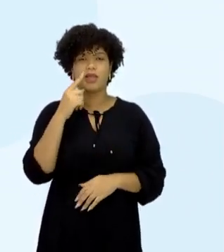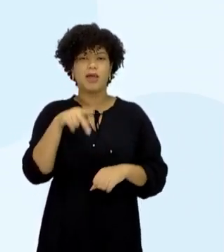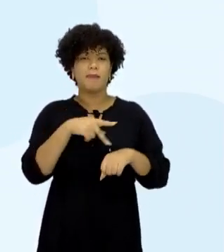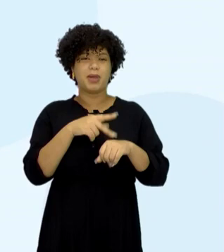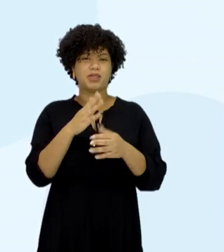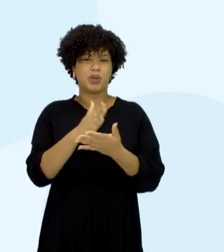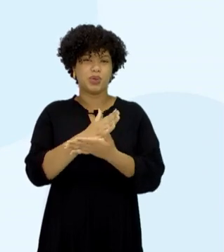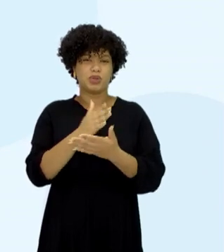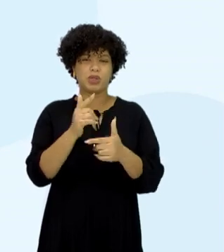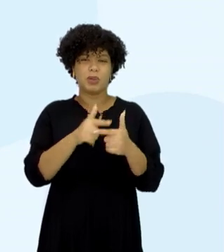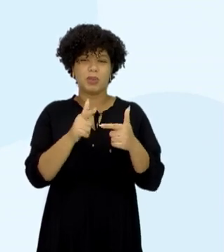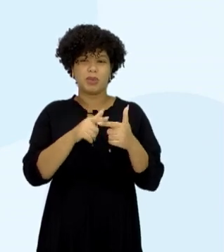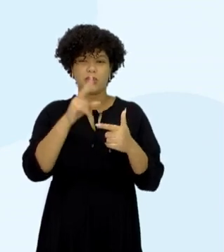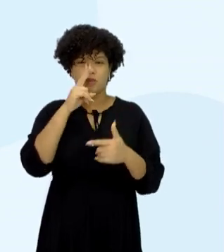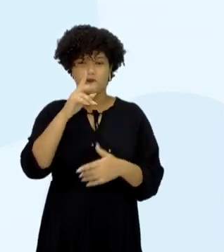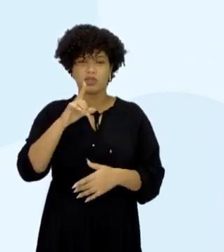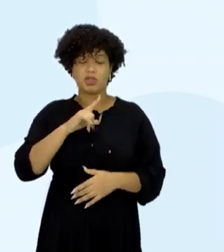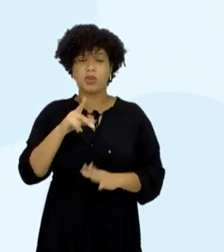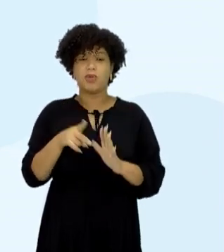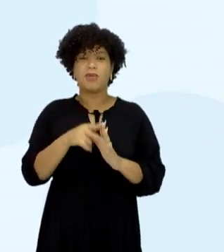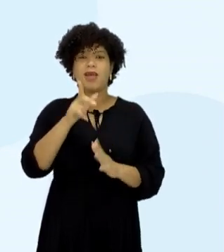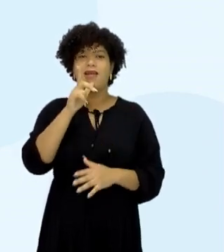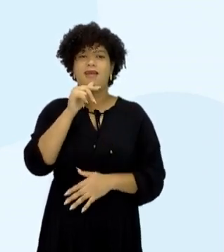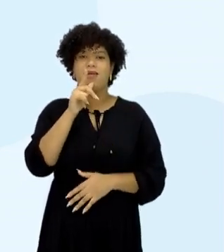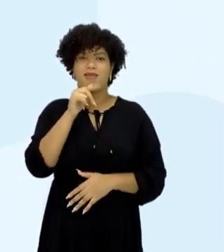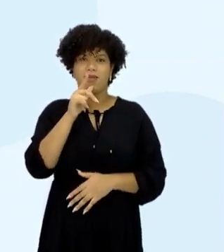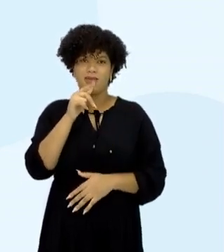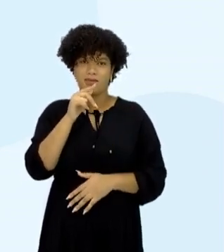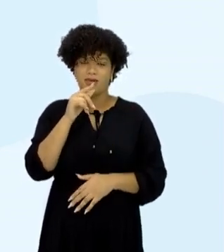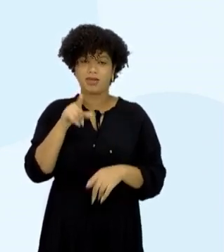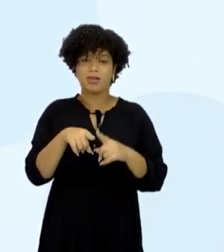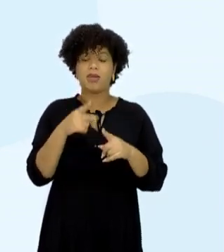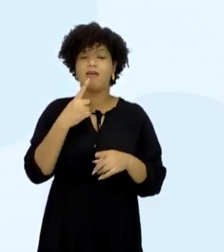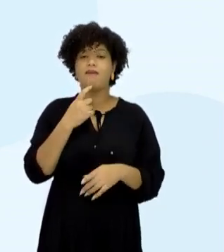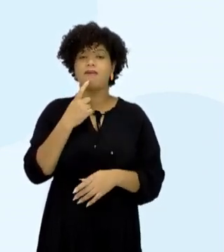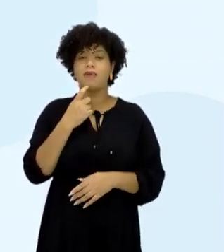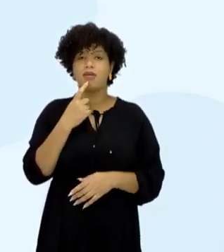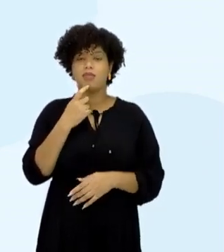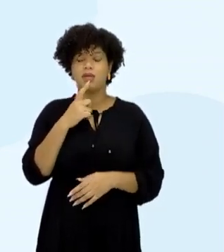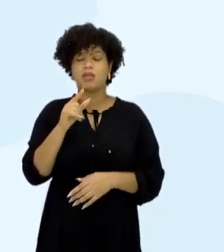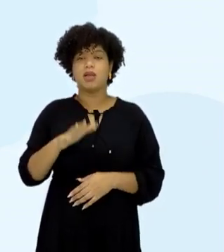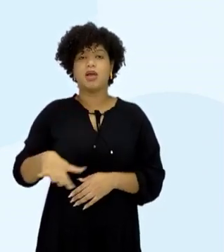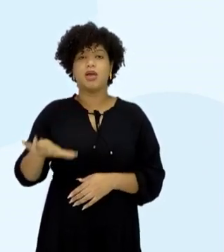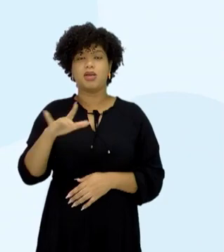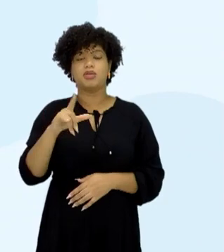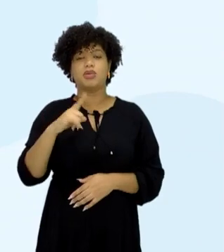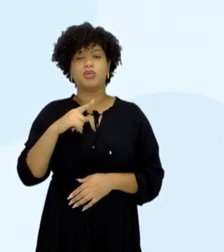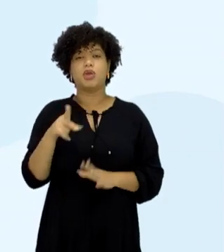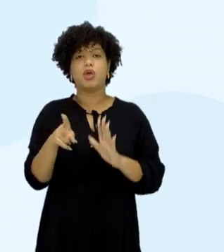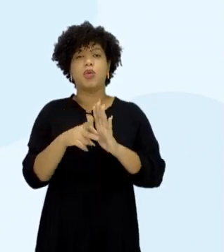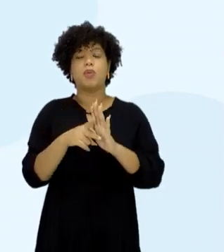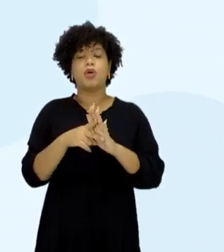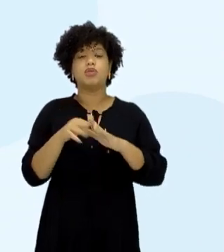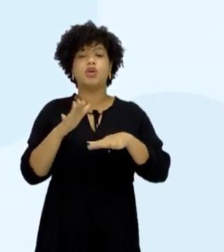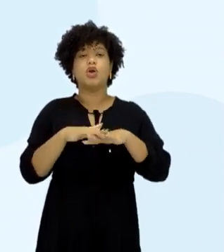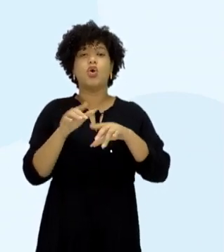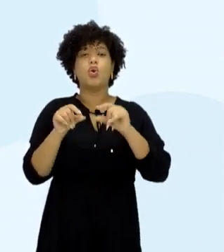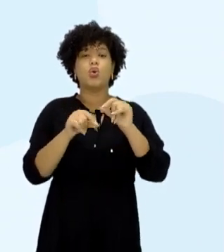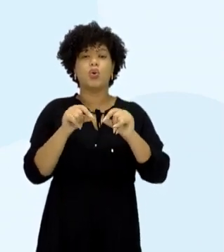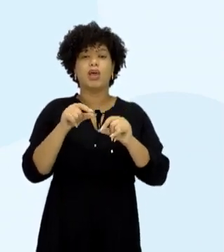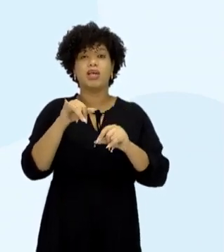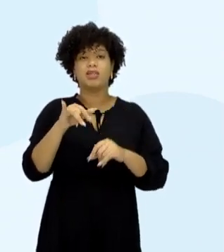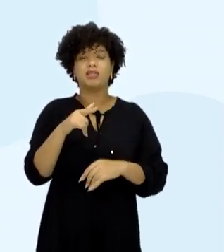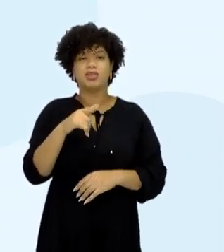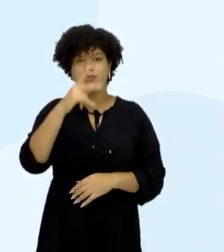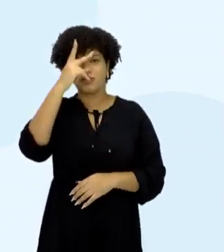que têm problemas, né, com a questão da água, né? A parte vermelha aí aparece áreas onde predominam os sistemas de produção sem